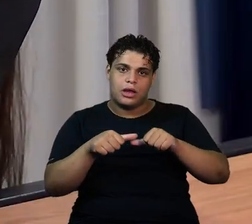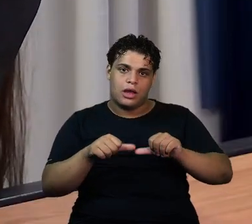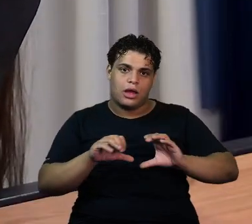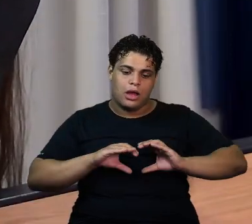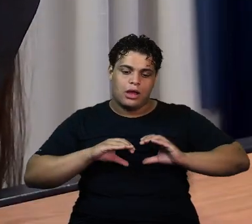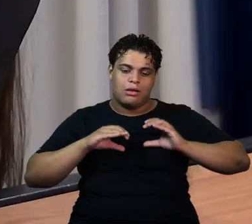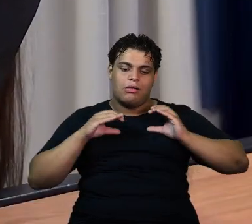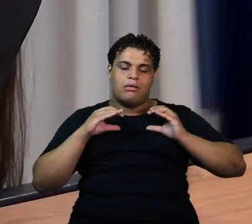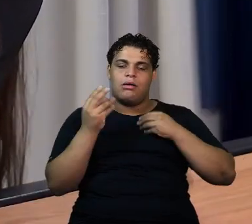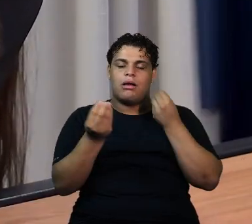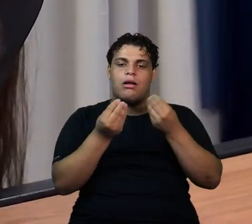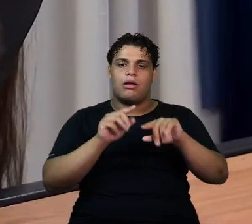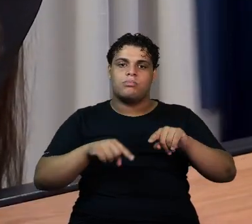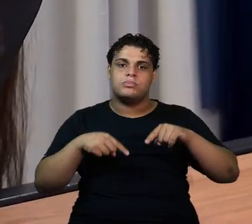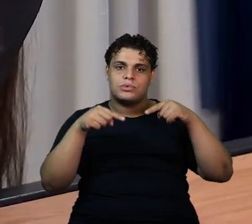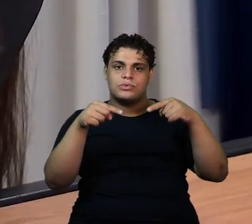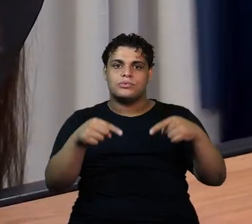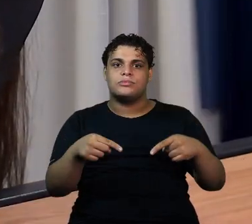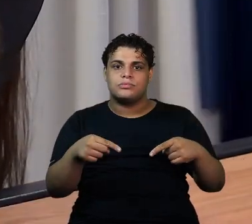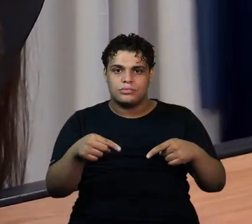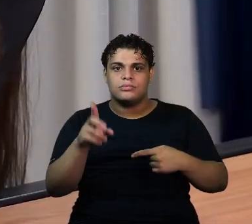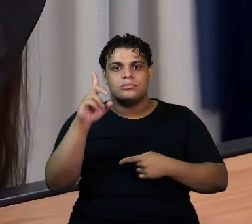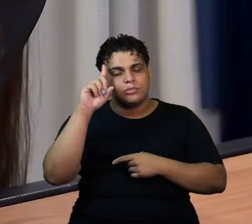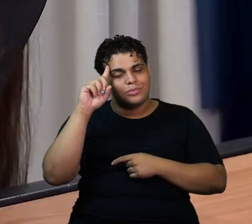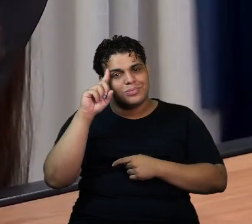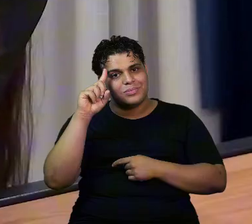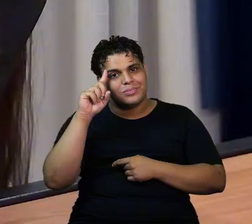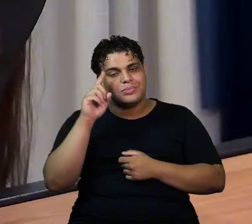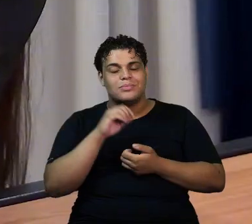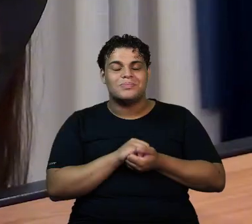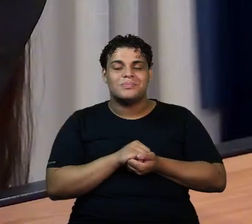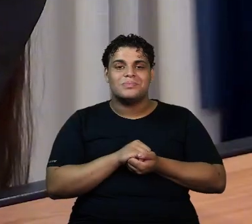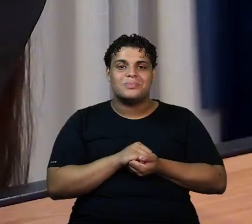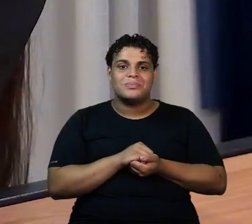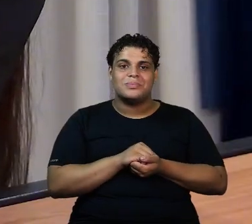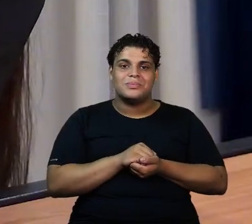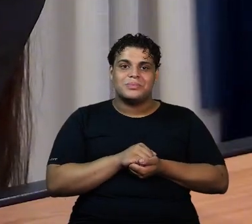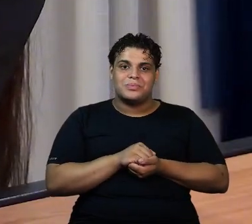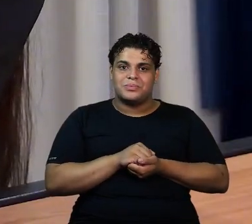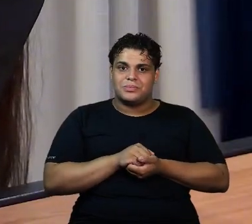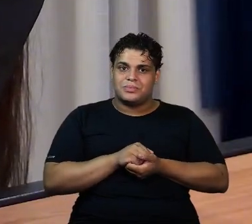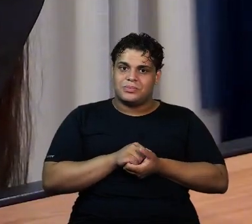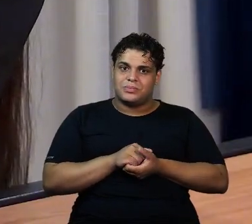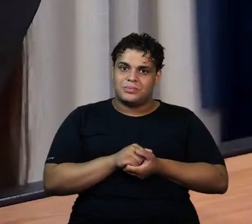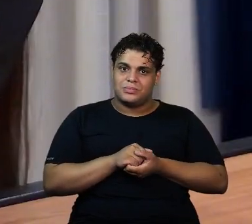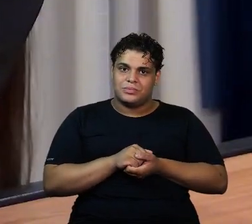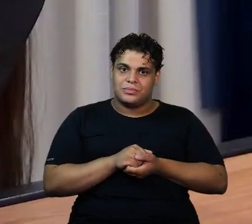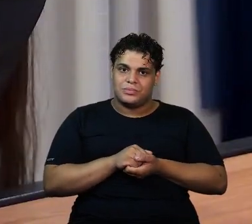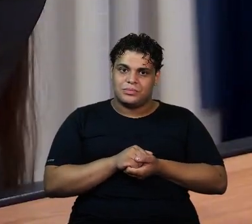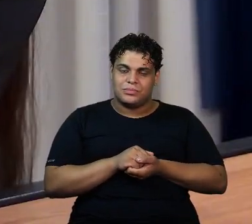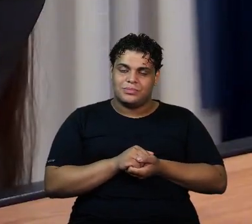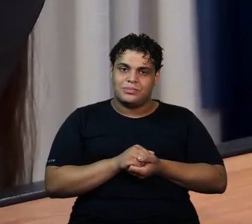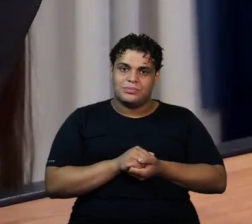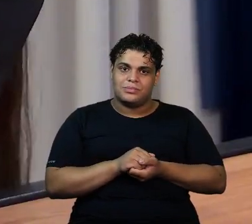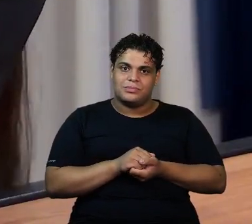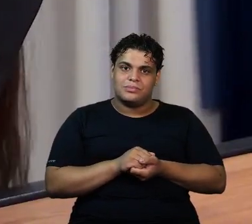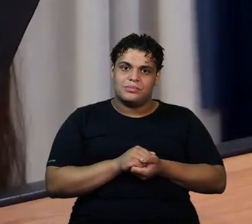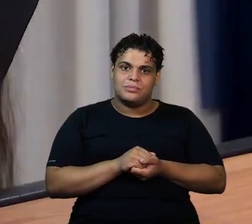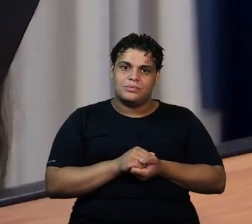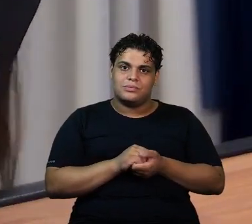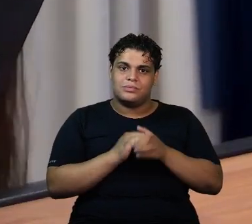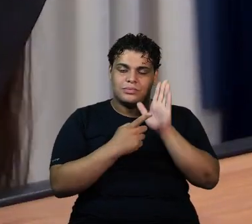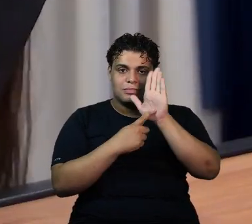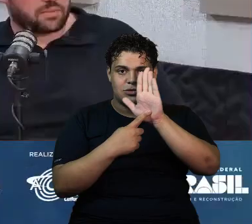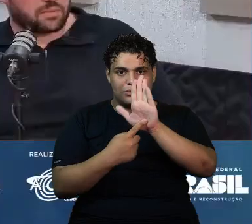comportamento de rotinas, de práticas do dia a dia para ajudar a preservar e a produzir